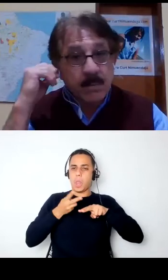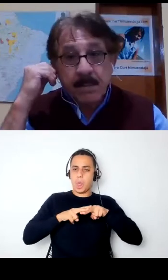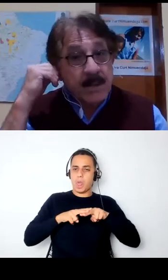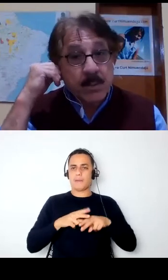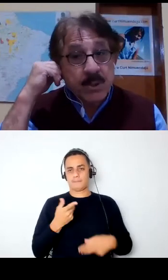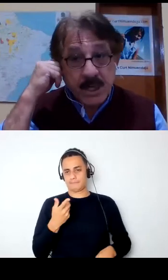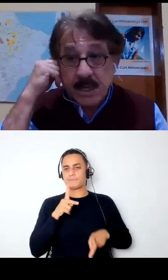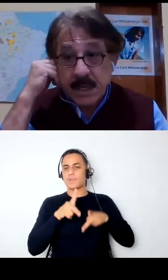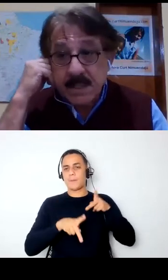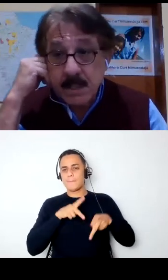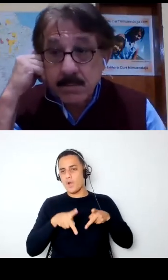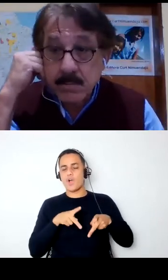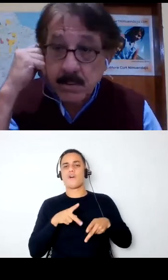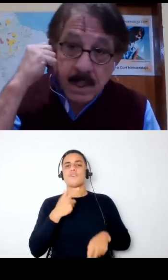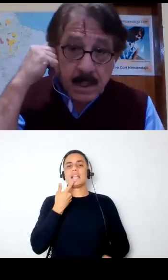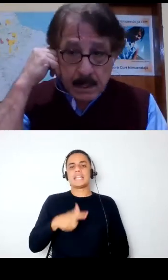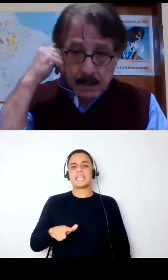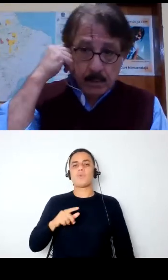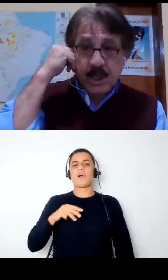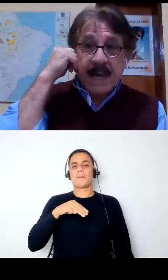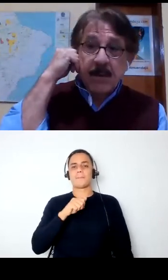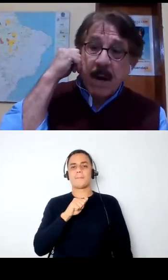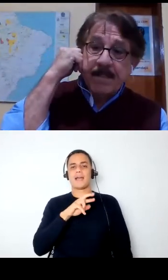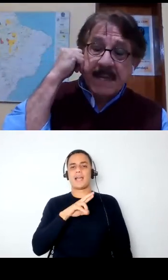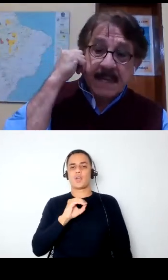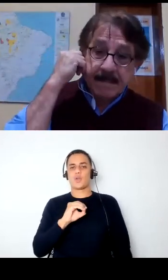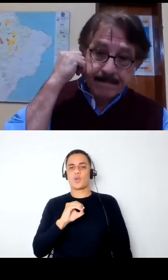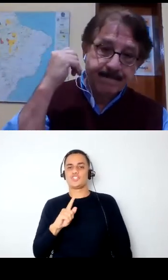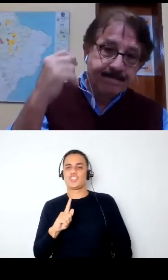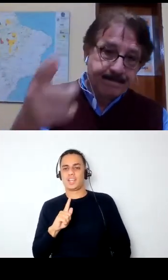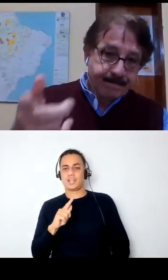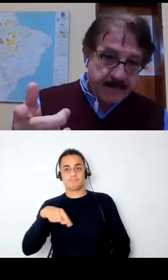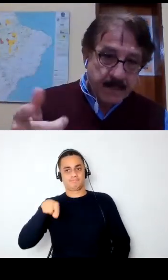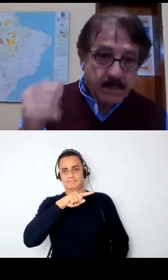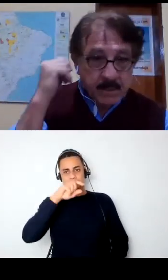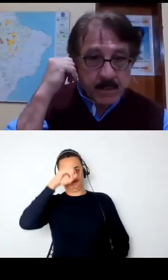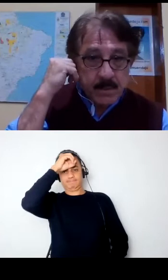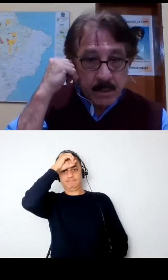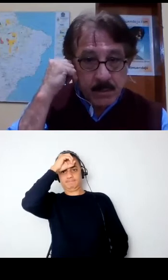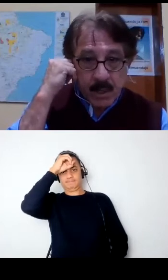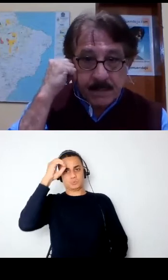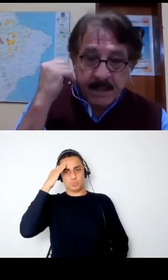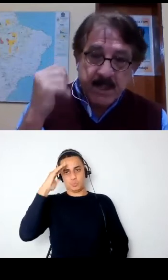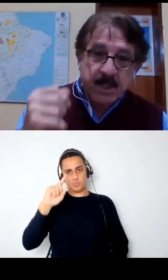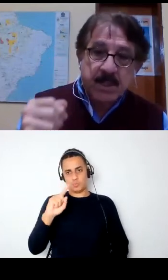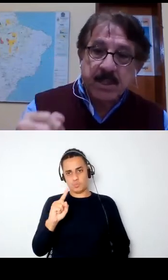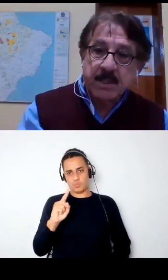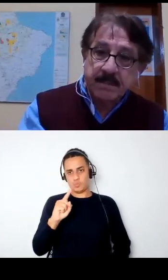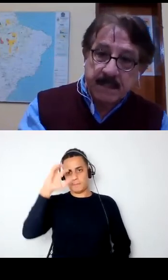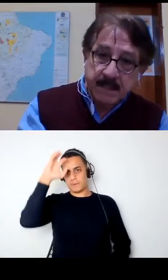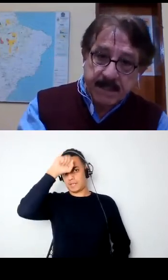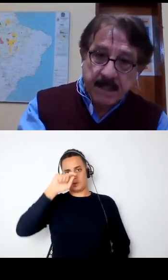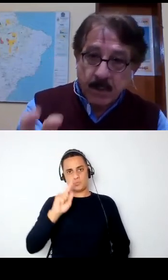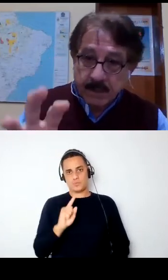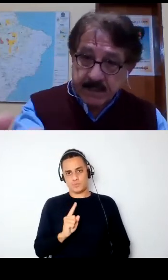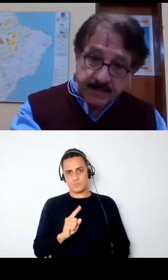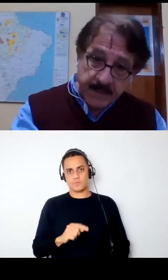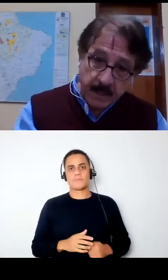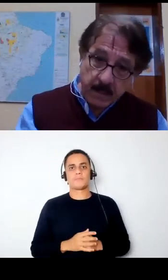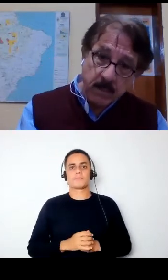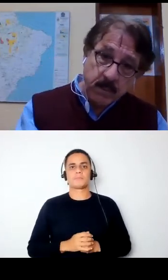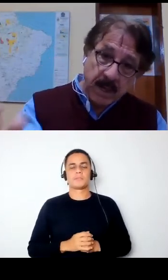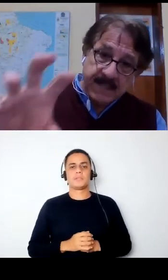de língua macro-G, que eles não chegaram a aprender. Dá um toque para a gente. Agora